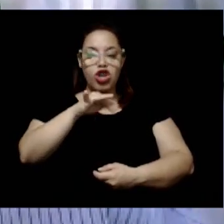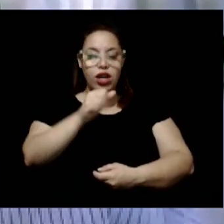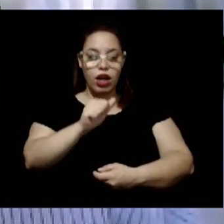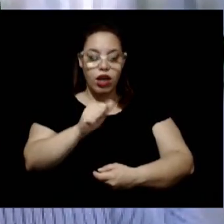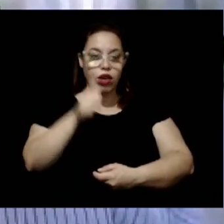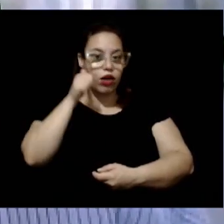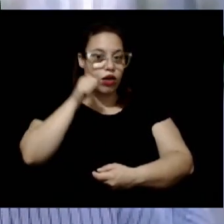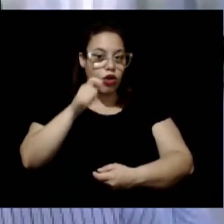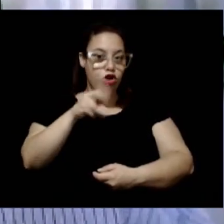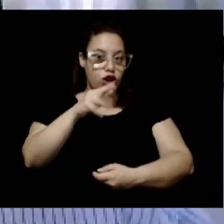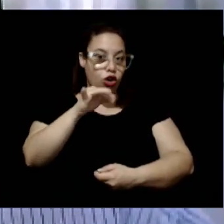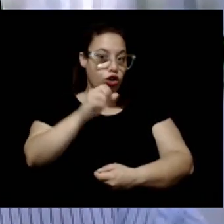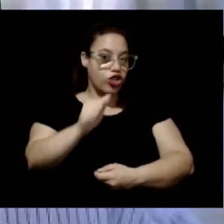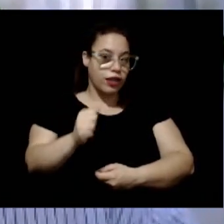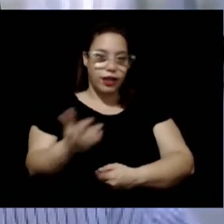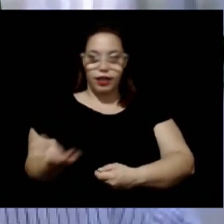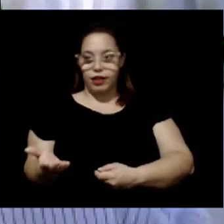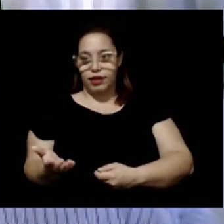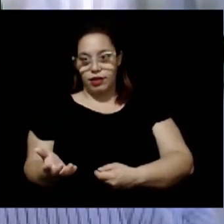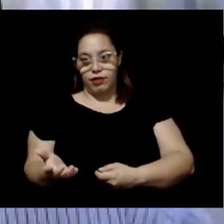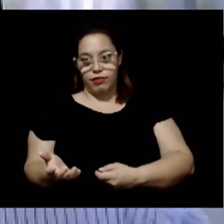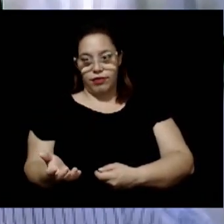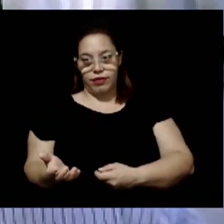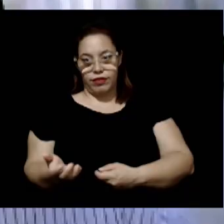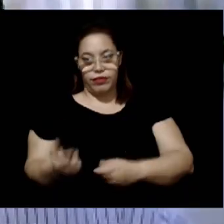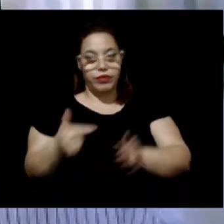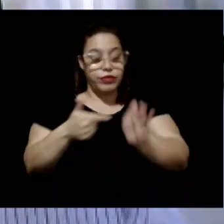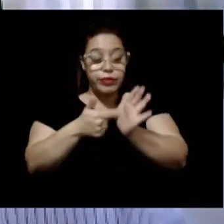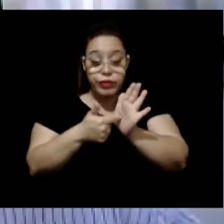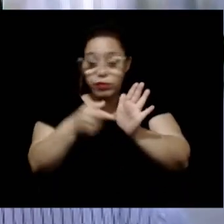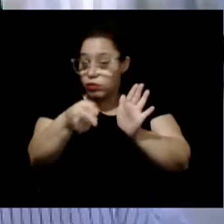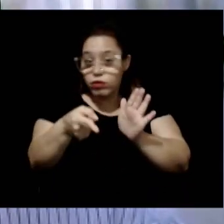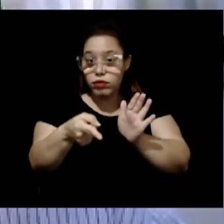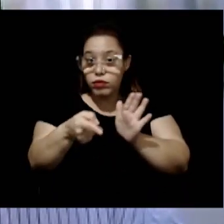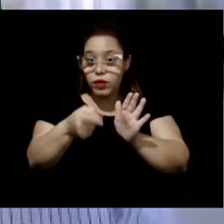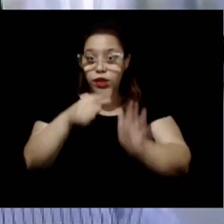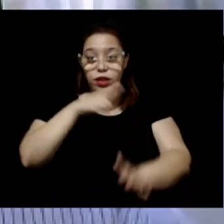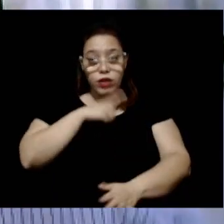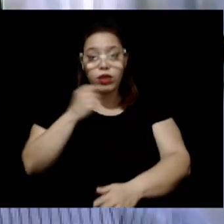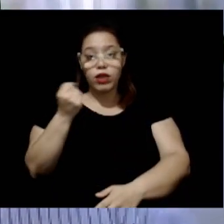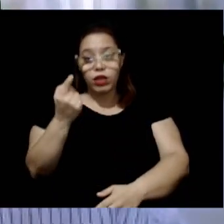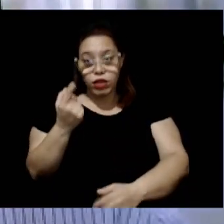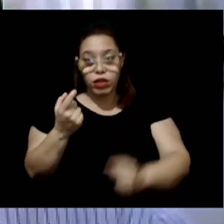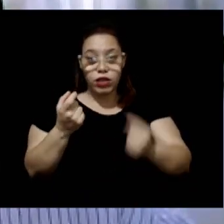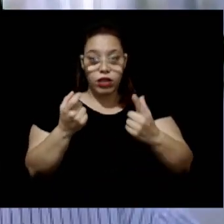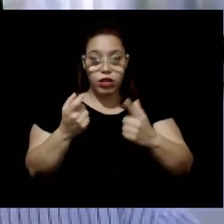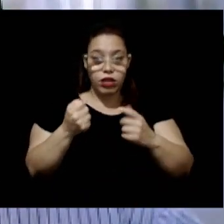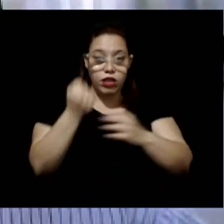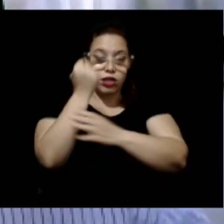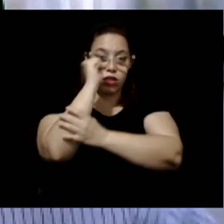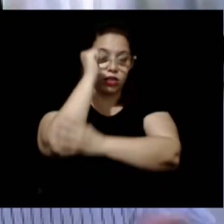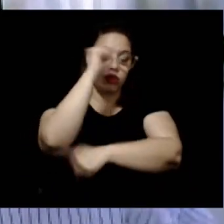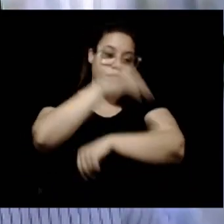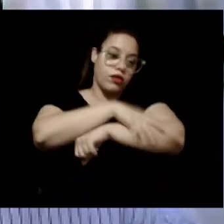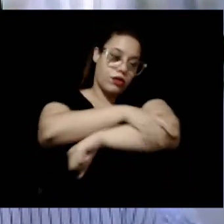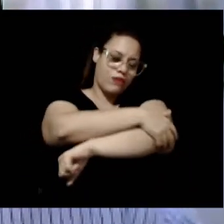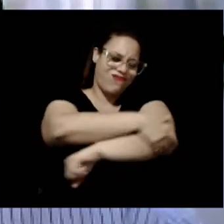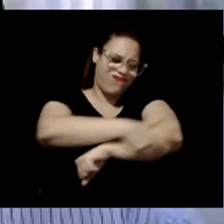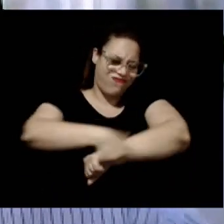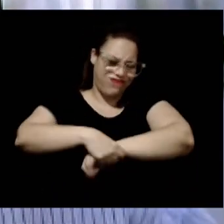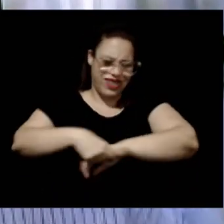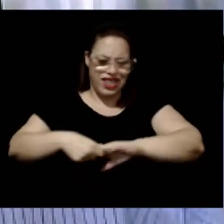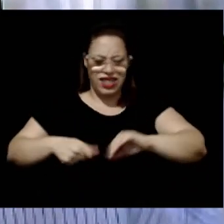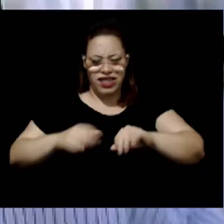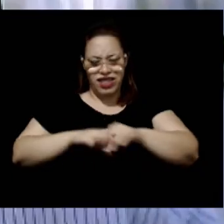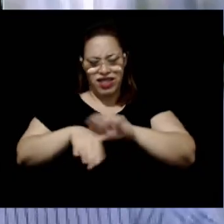ginecologista, mostrando para ele que tem questões do aparelho musculoesquelético, das doenças reumáticas que tem que ser